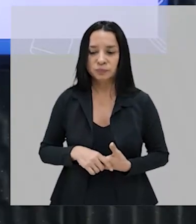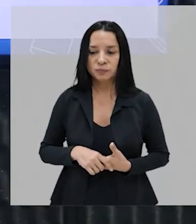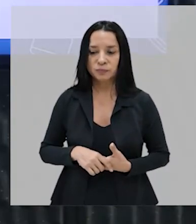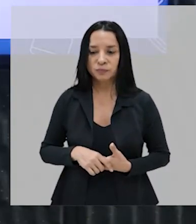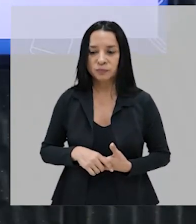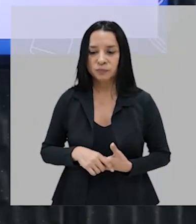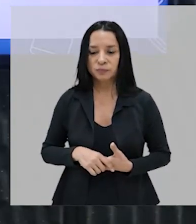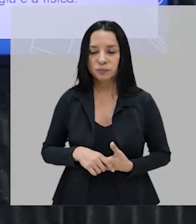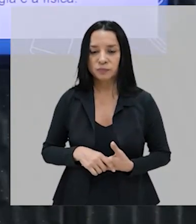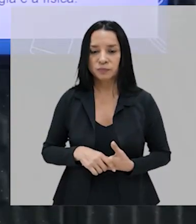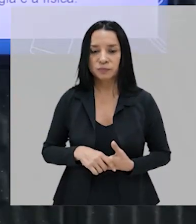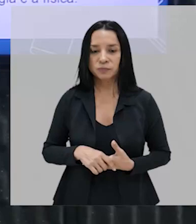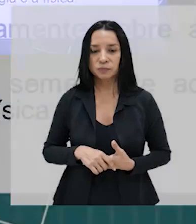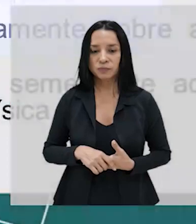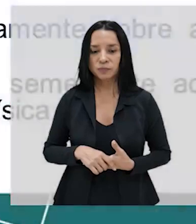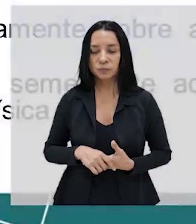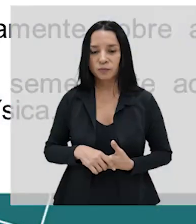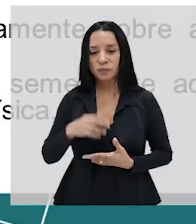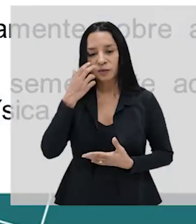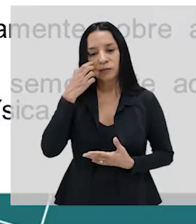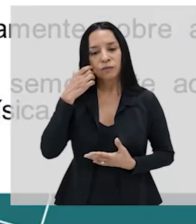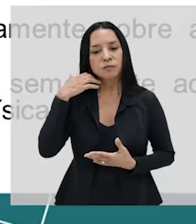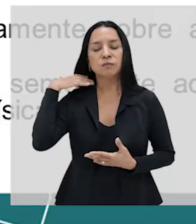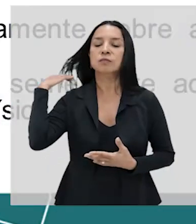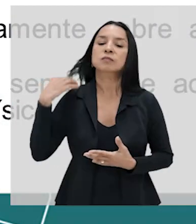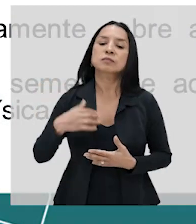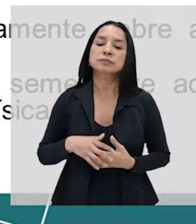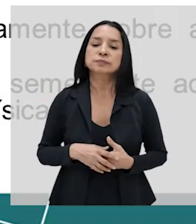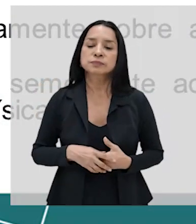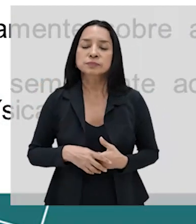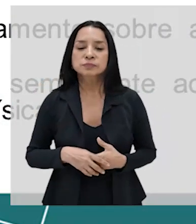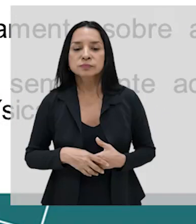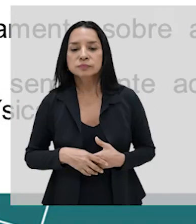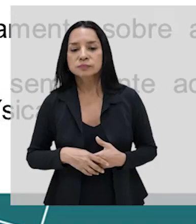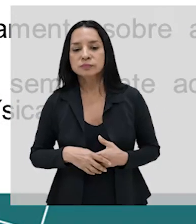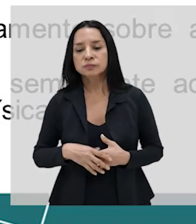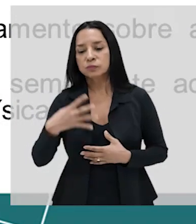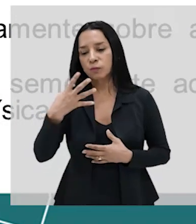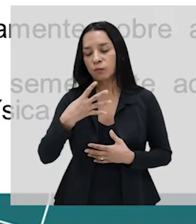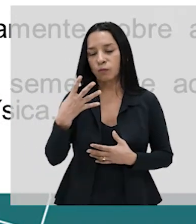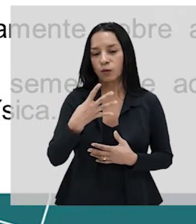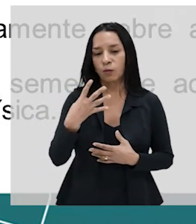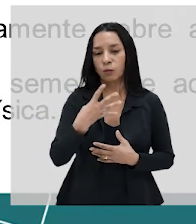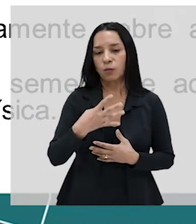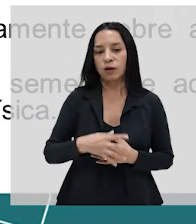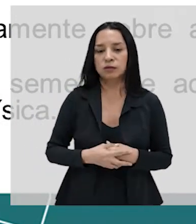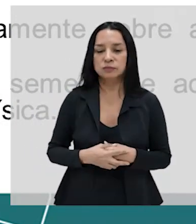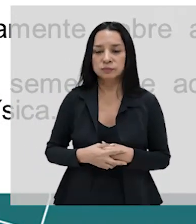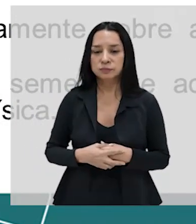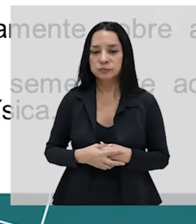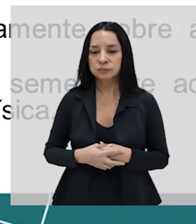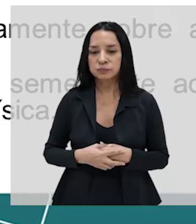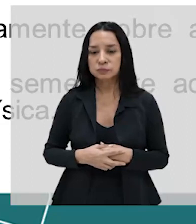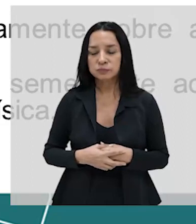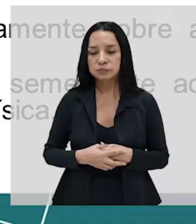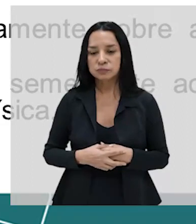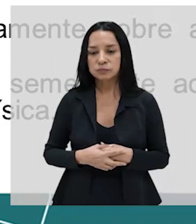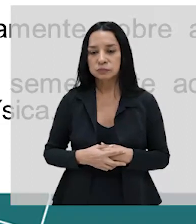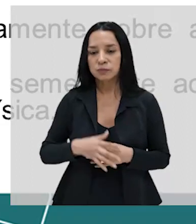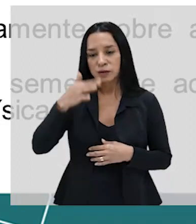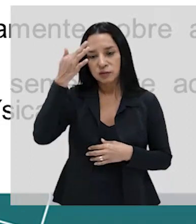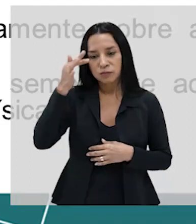dado. A quarta questão, uma questão muito curiosa, costuma-se dizer que a filosofia assume,